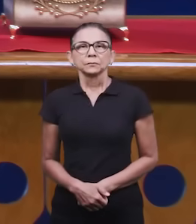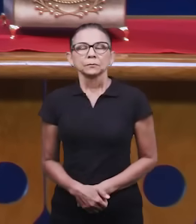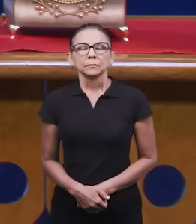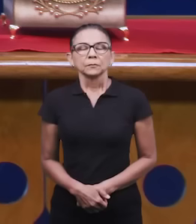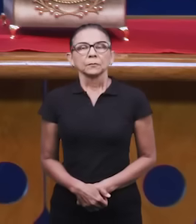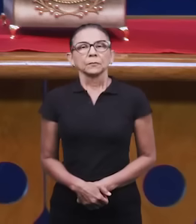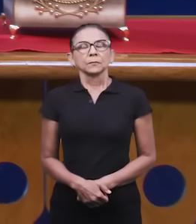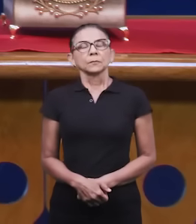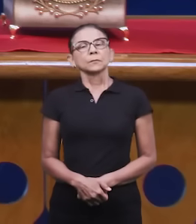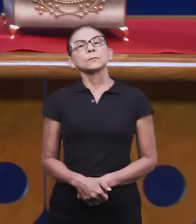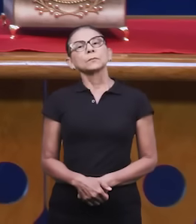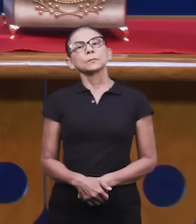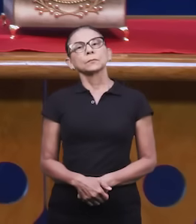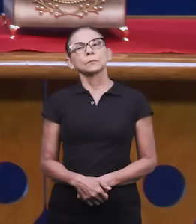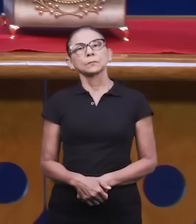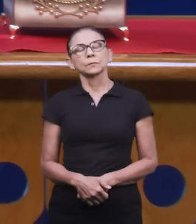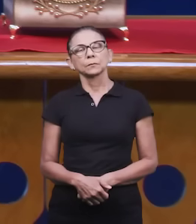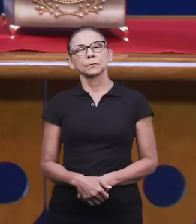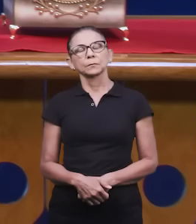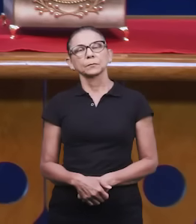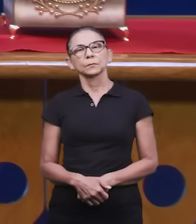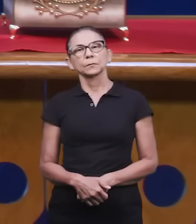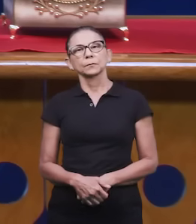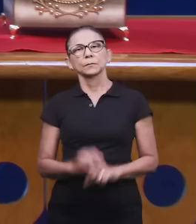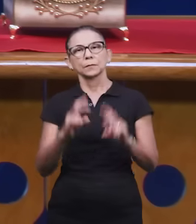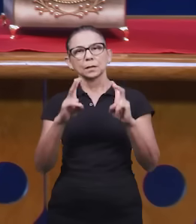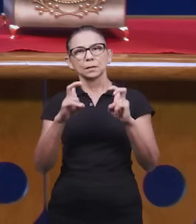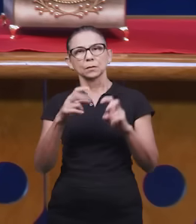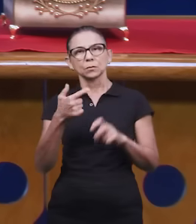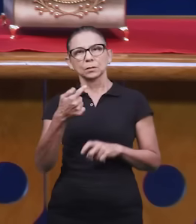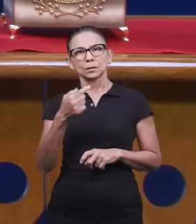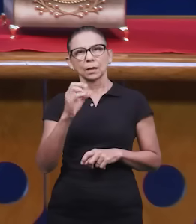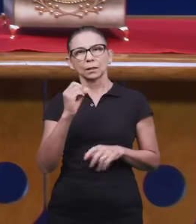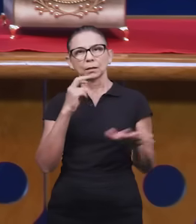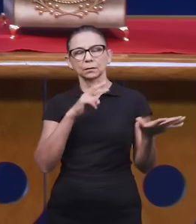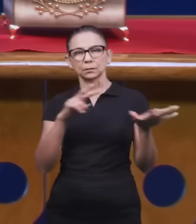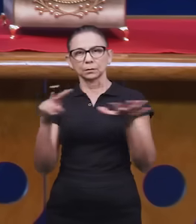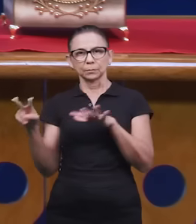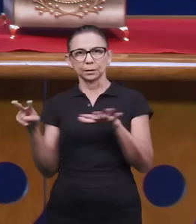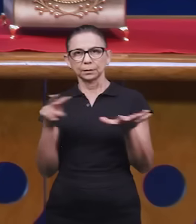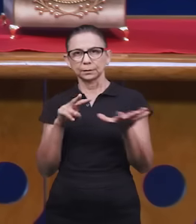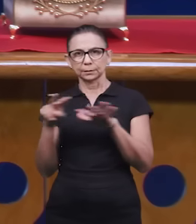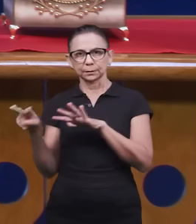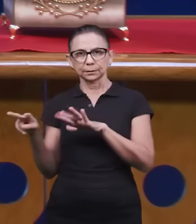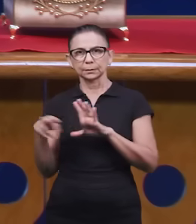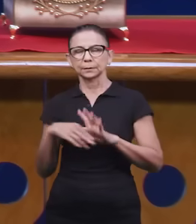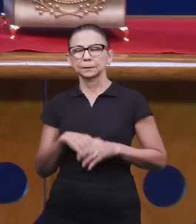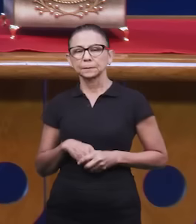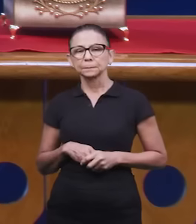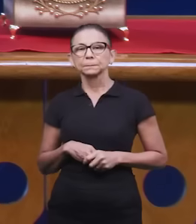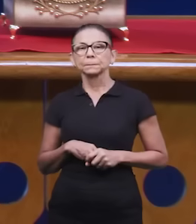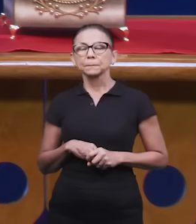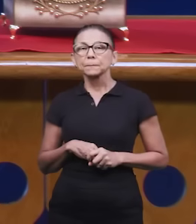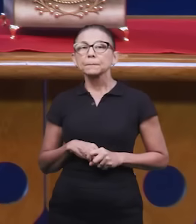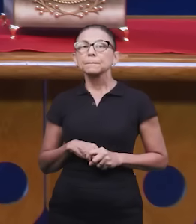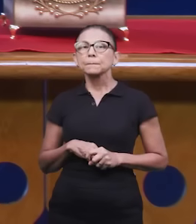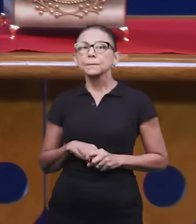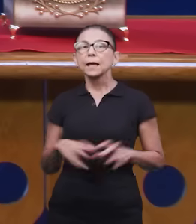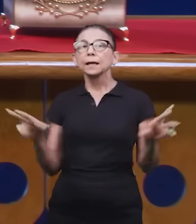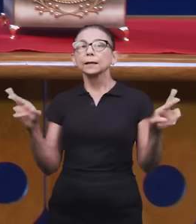fundamental essa palavra das 70 semanas, fundamenta a questão